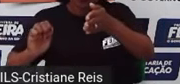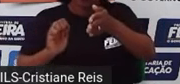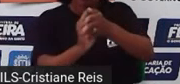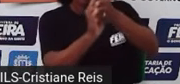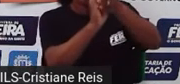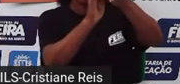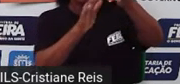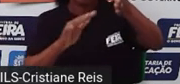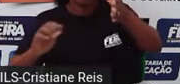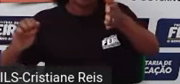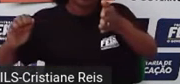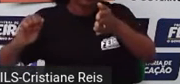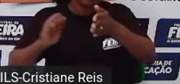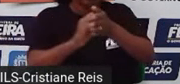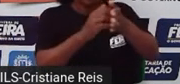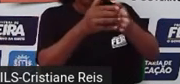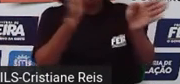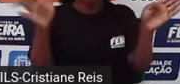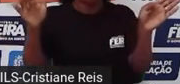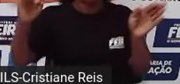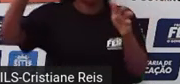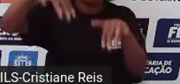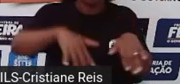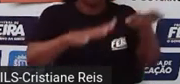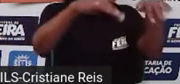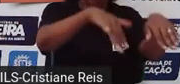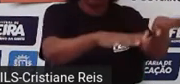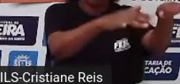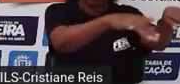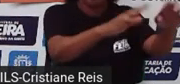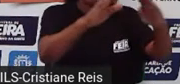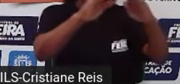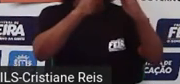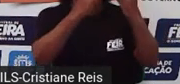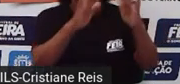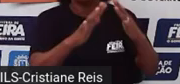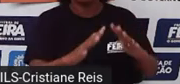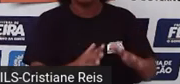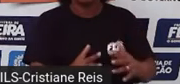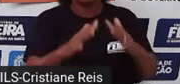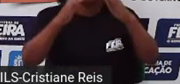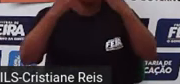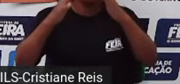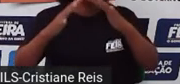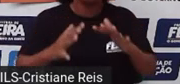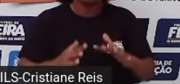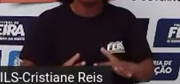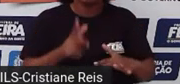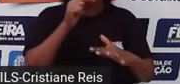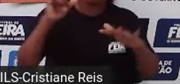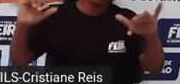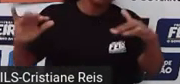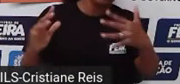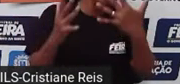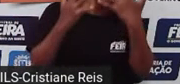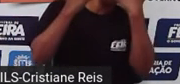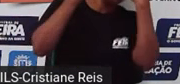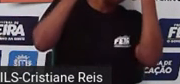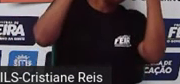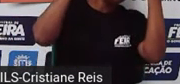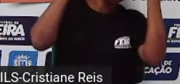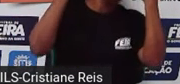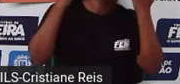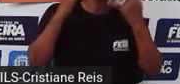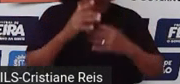é para quem mora ali né tem aquela a questão da festividade da identidade colocar e que para construção